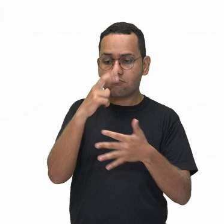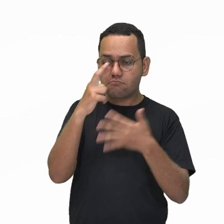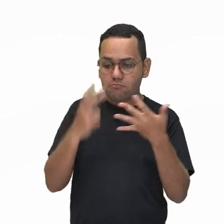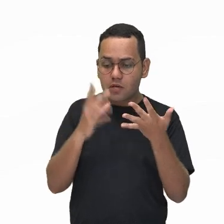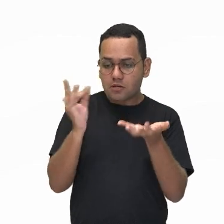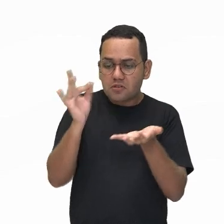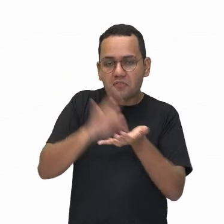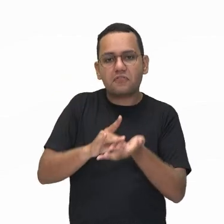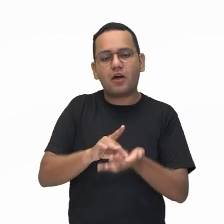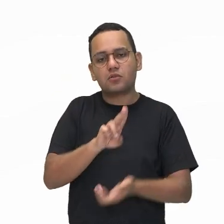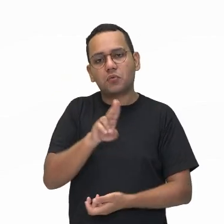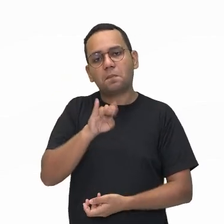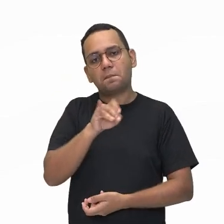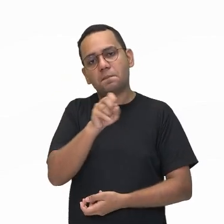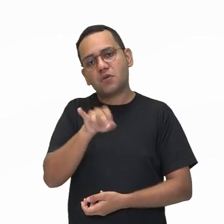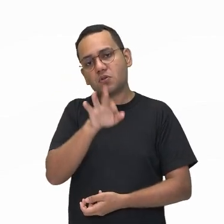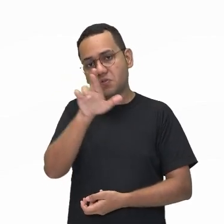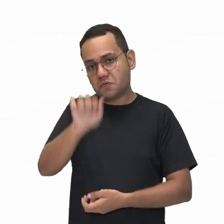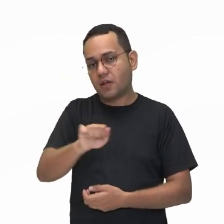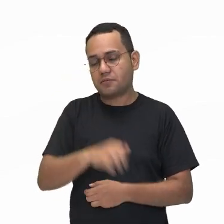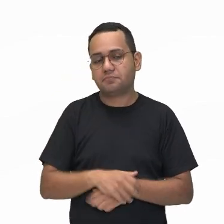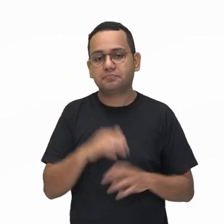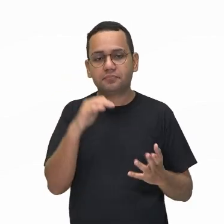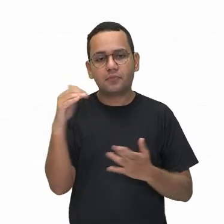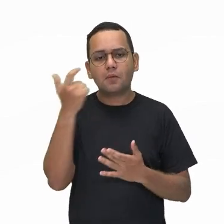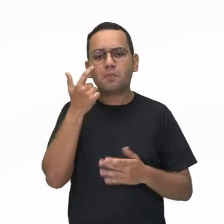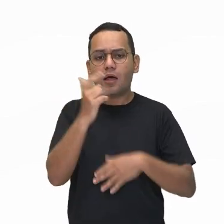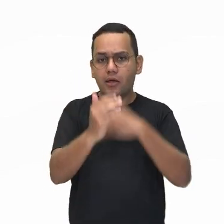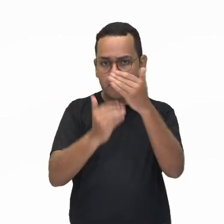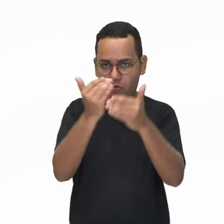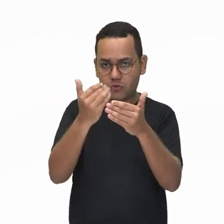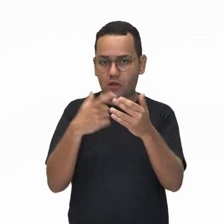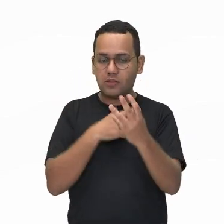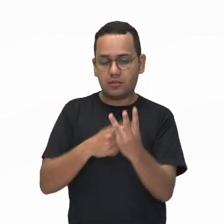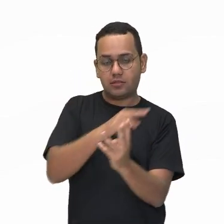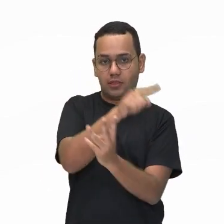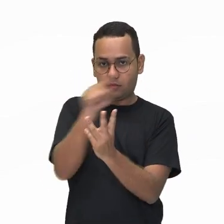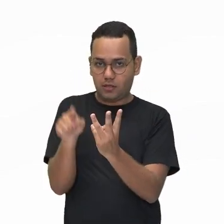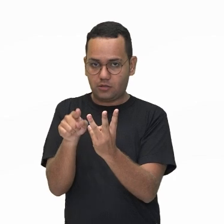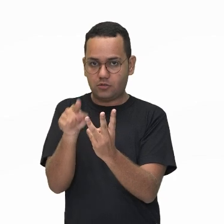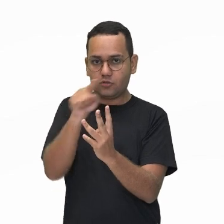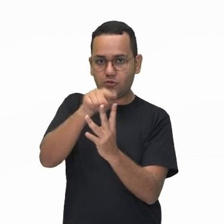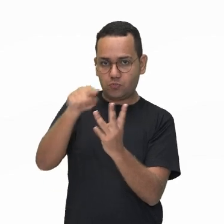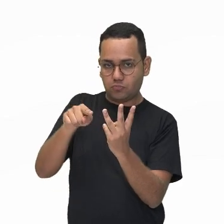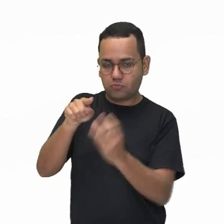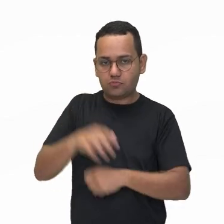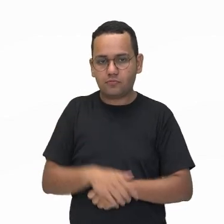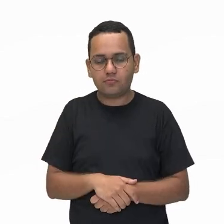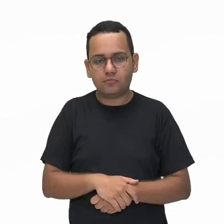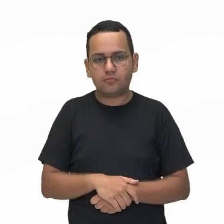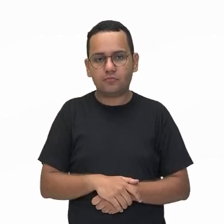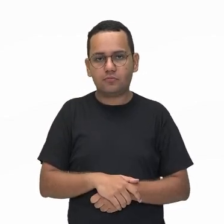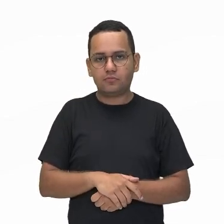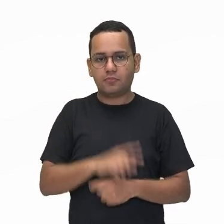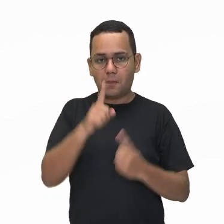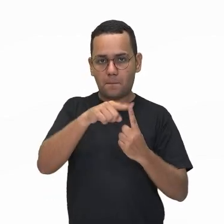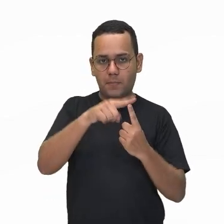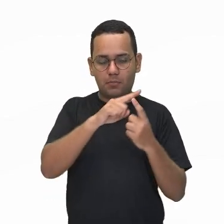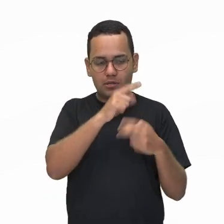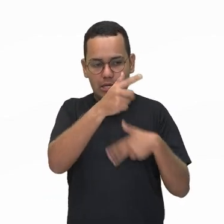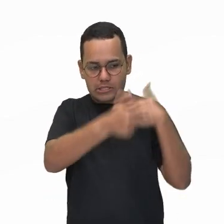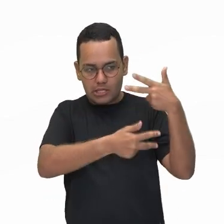aí vejam que a evolução ela é composta aí neste organograma, de seleção natural dos